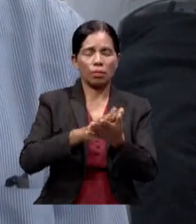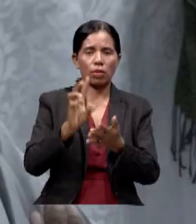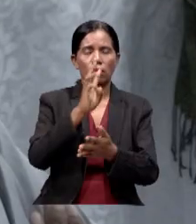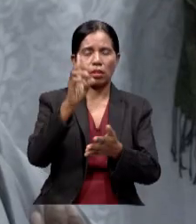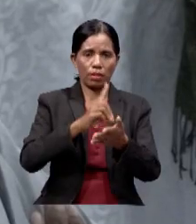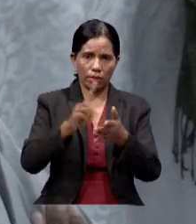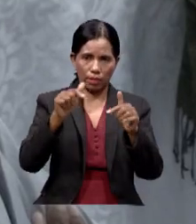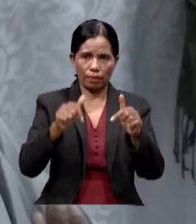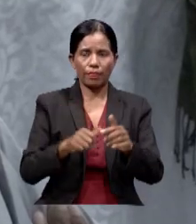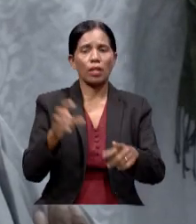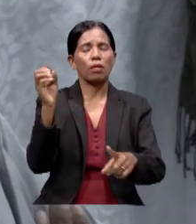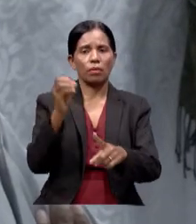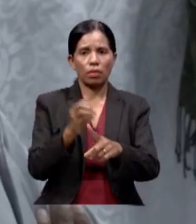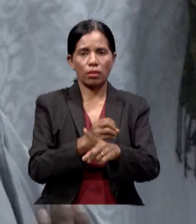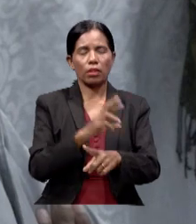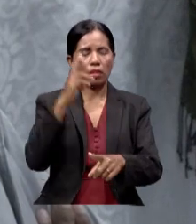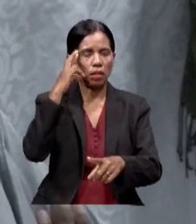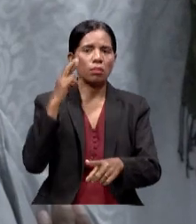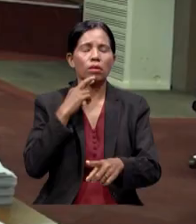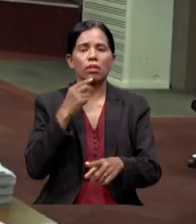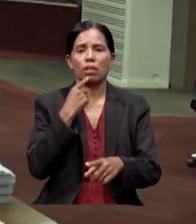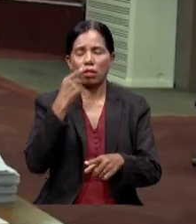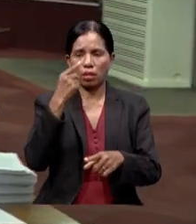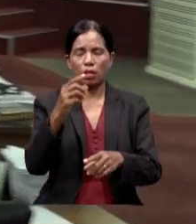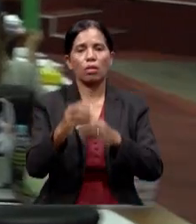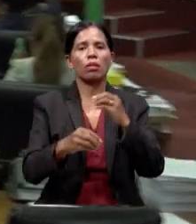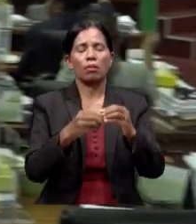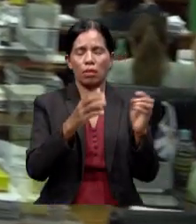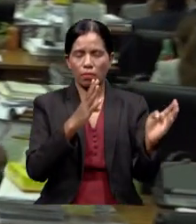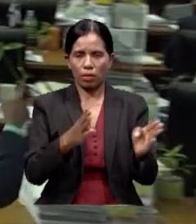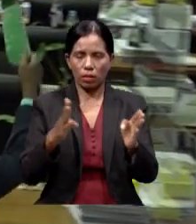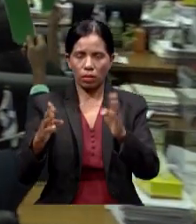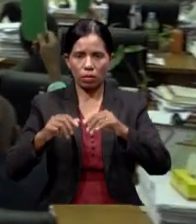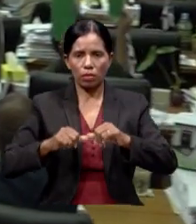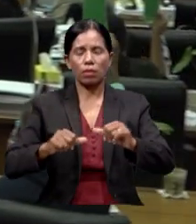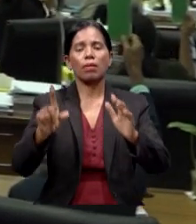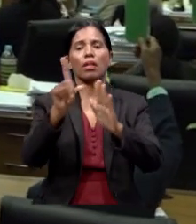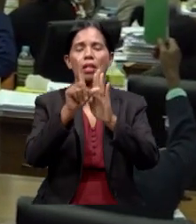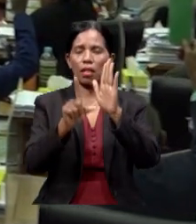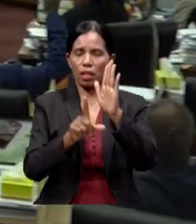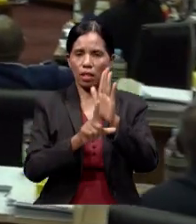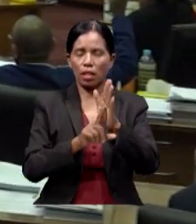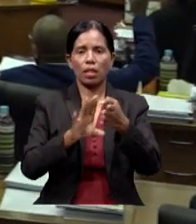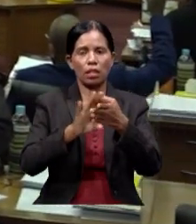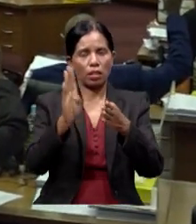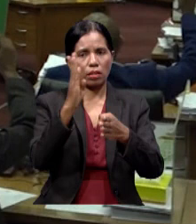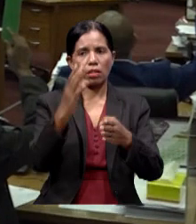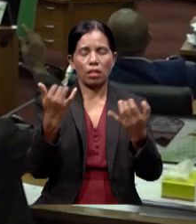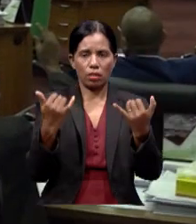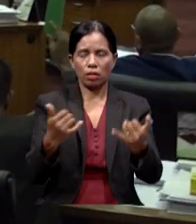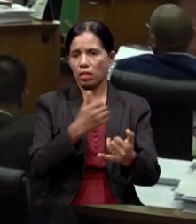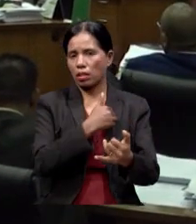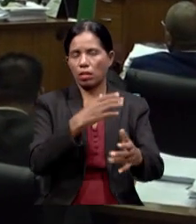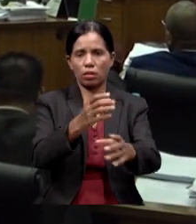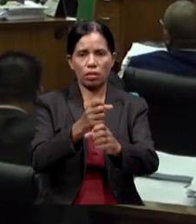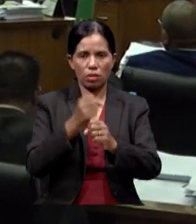ne. Ia oportunidade ne, jizram zorta hateten, konaba prosesu continuação ba lei eleitoral nian, dedaun ne, nia parte